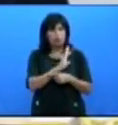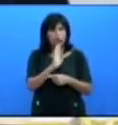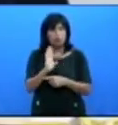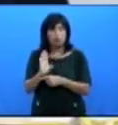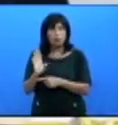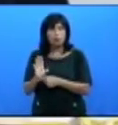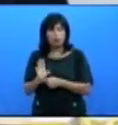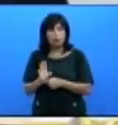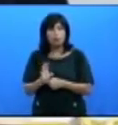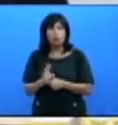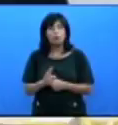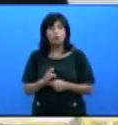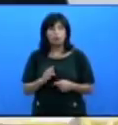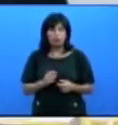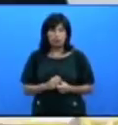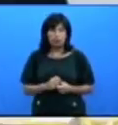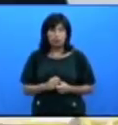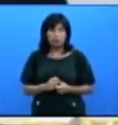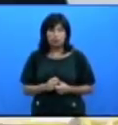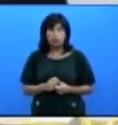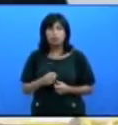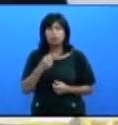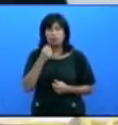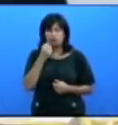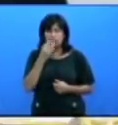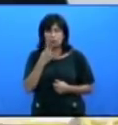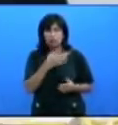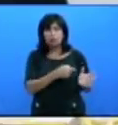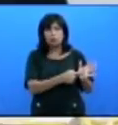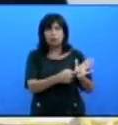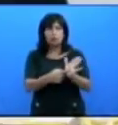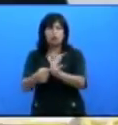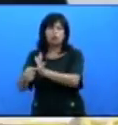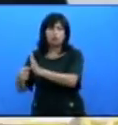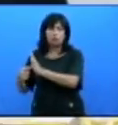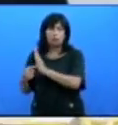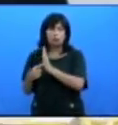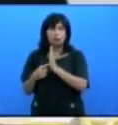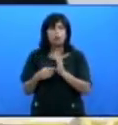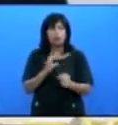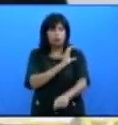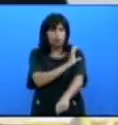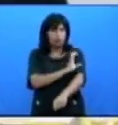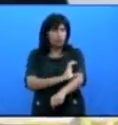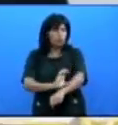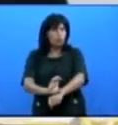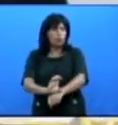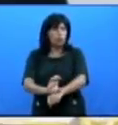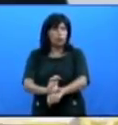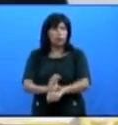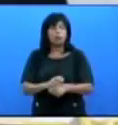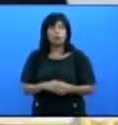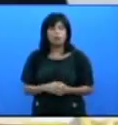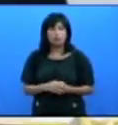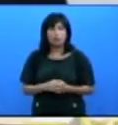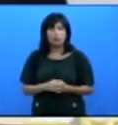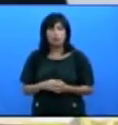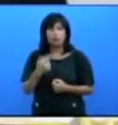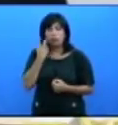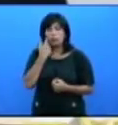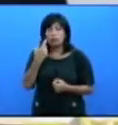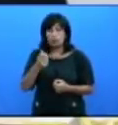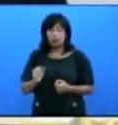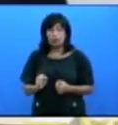conservar, preservar e expor o patrimônio histórico, cultural e artístico referente à